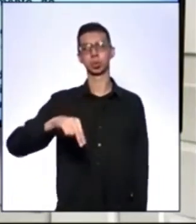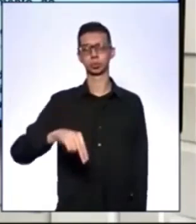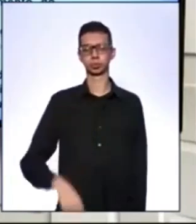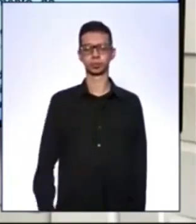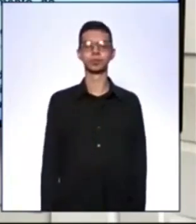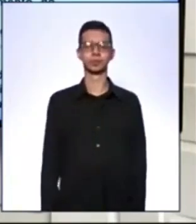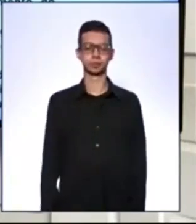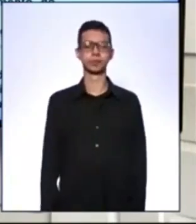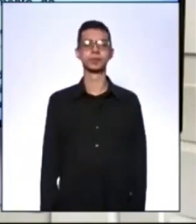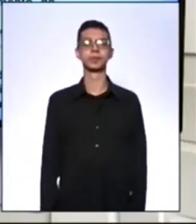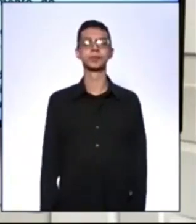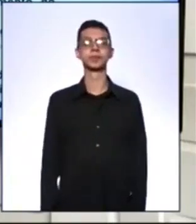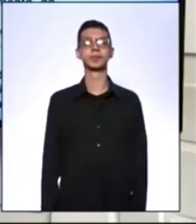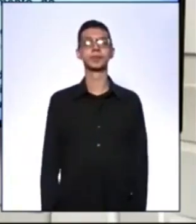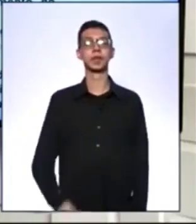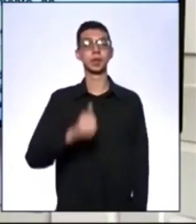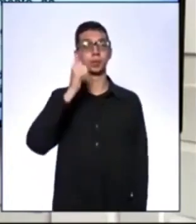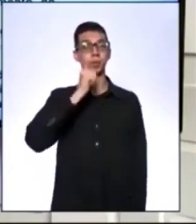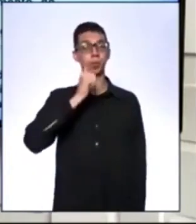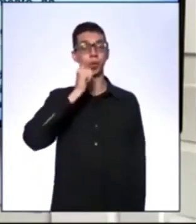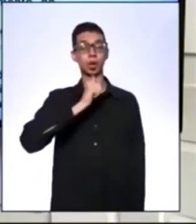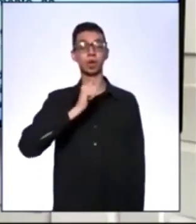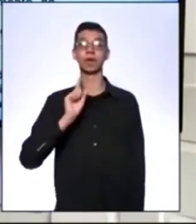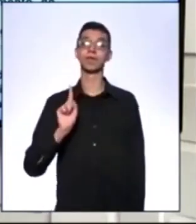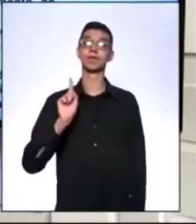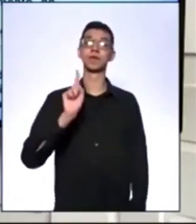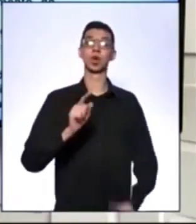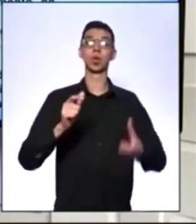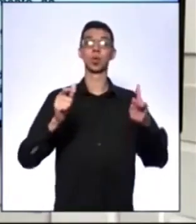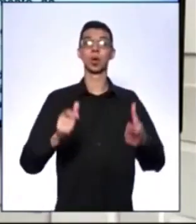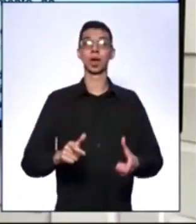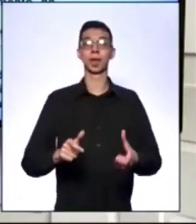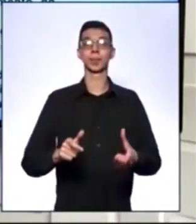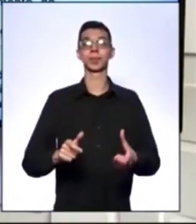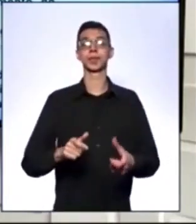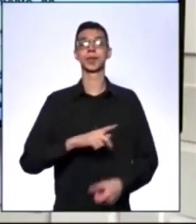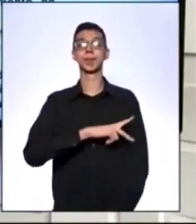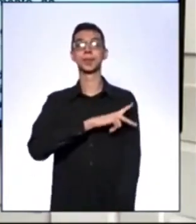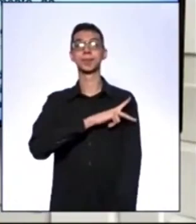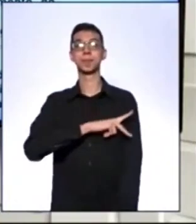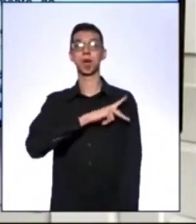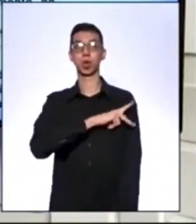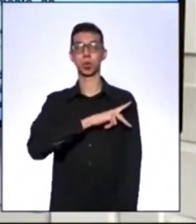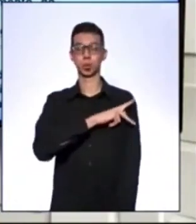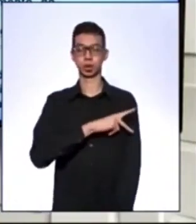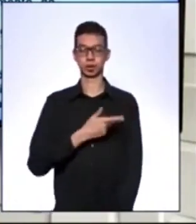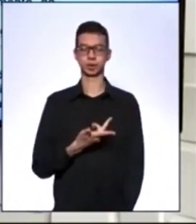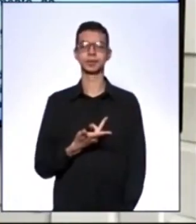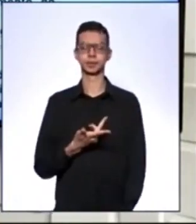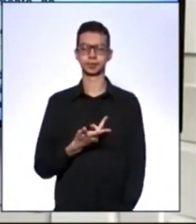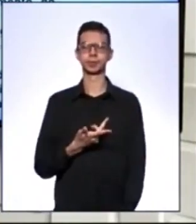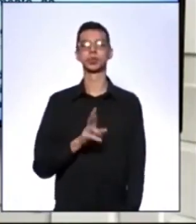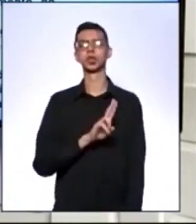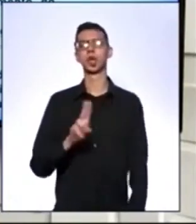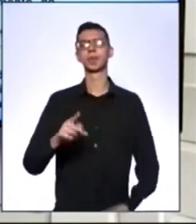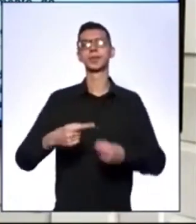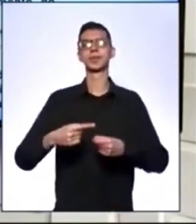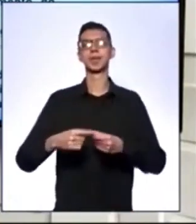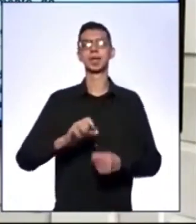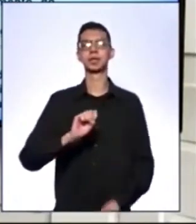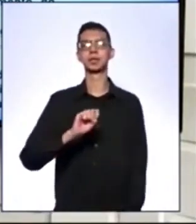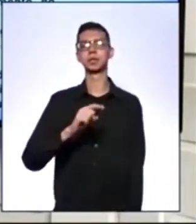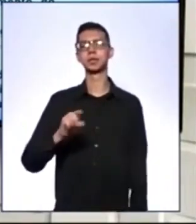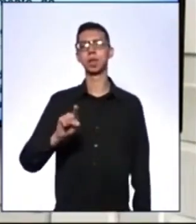foi para uma cidade do Piauí chamada São Raimundo Nonato. E